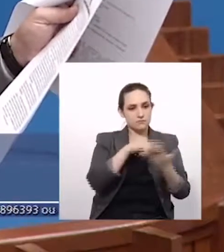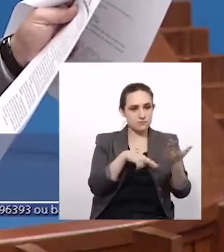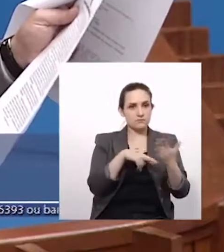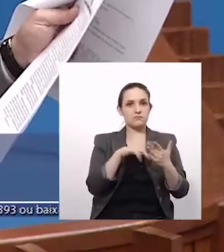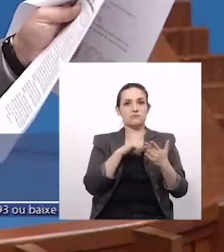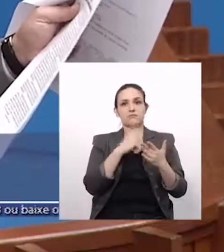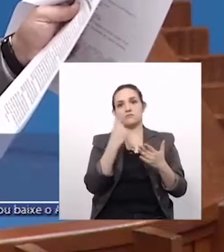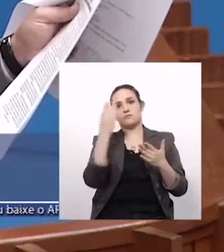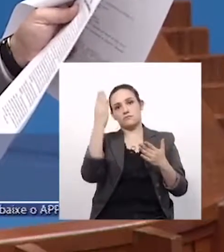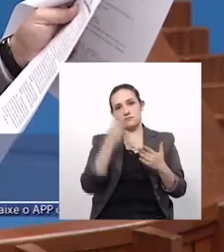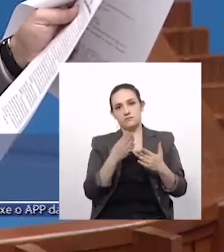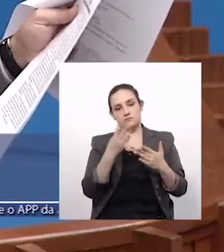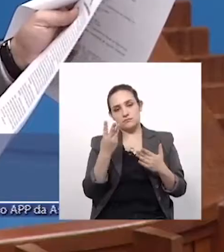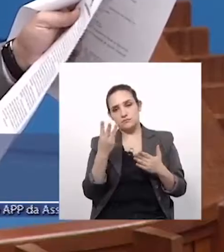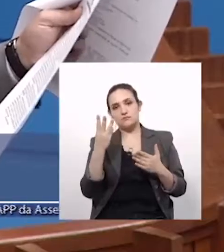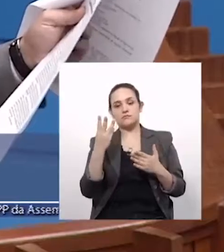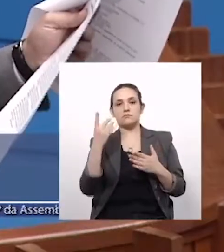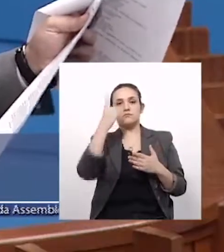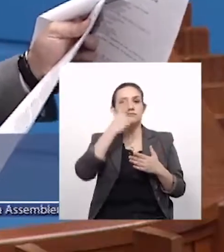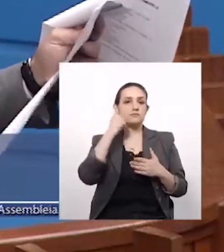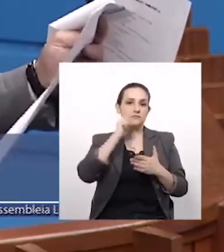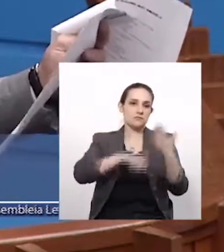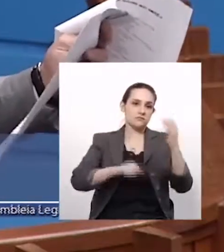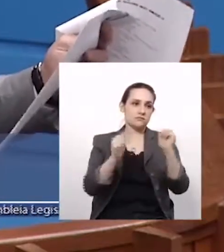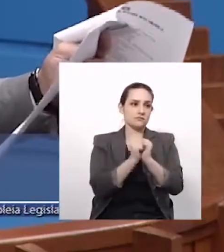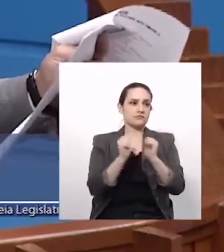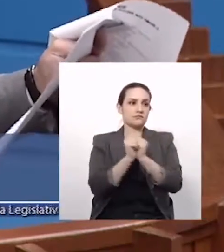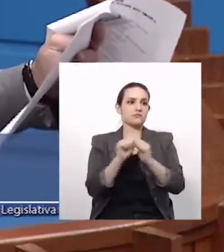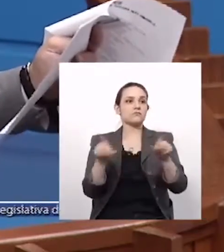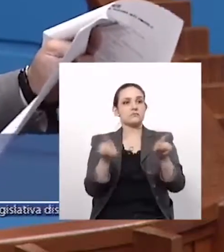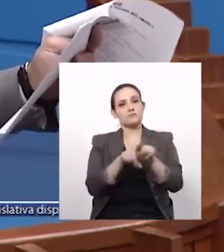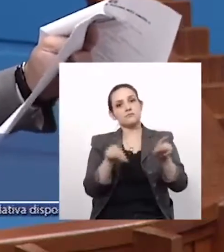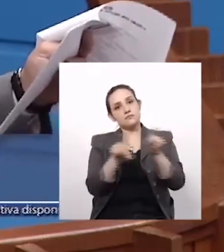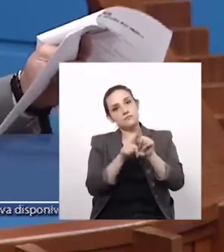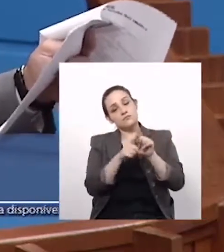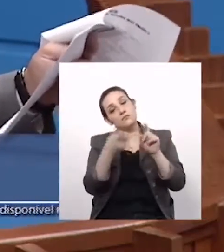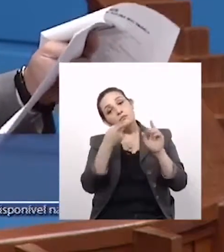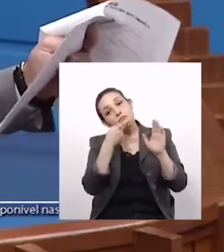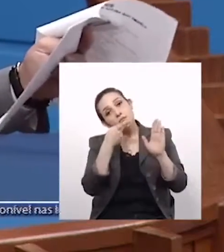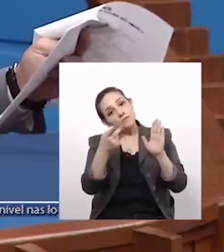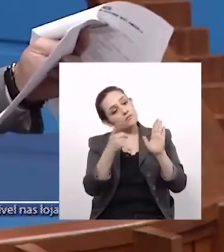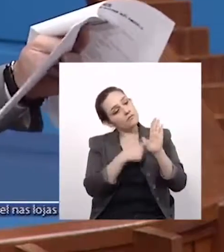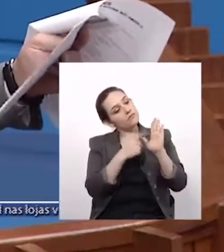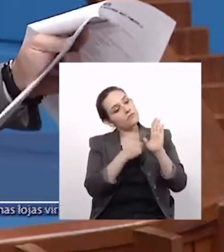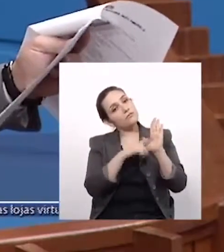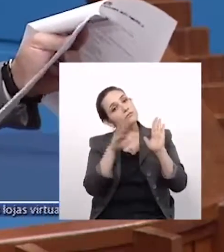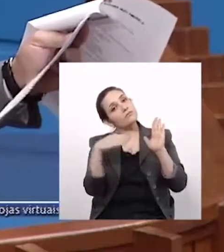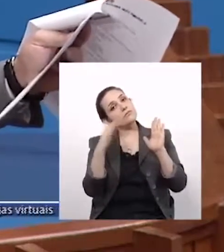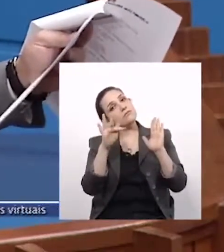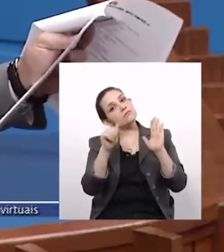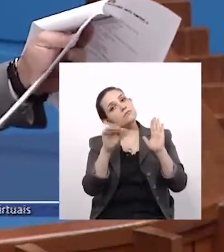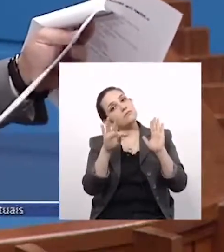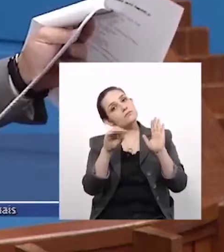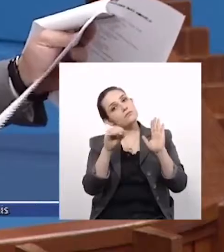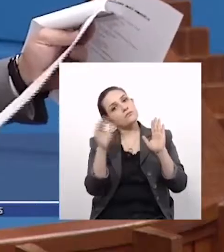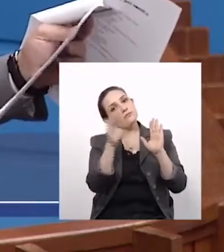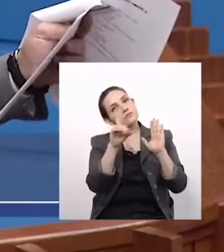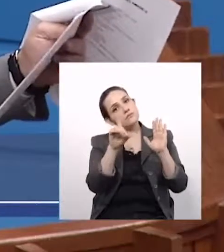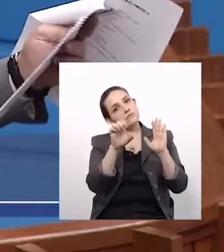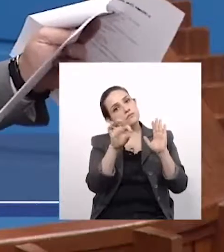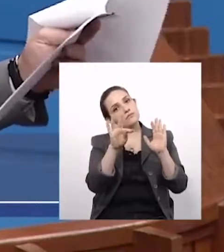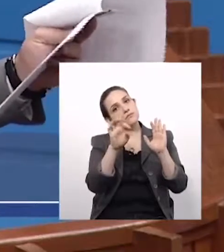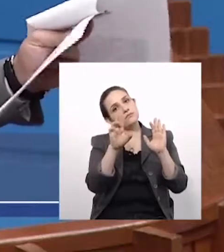mínimo 1/3 dos membros da Casa Legislativa, indicação do fato determinado a ser objeto da apuração legislativa